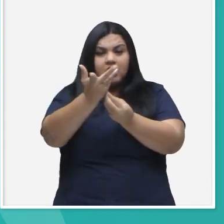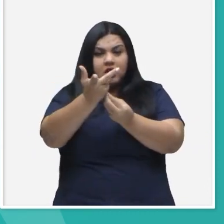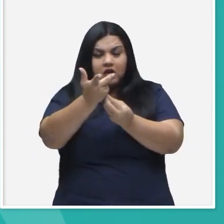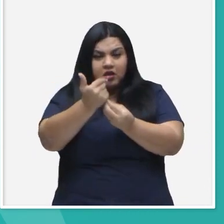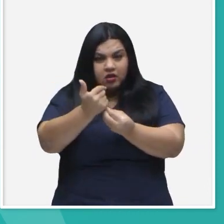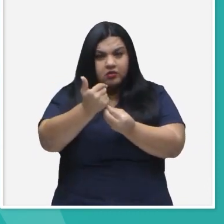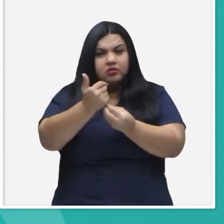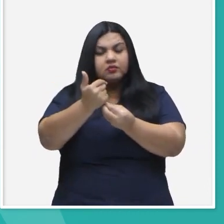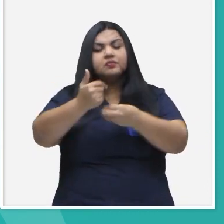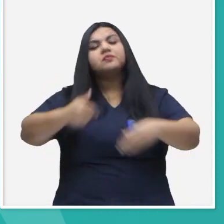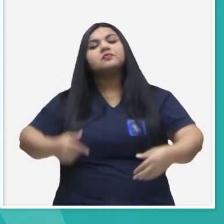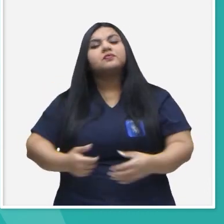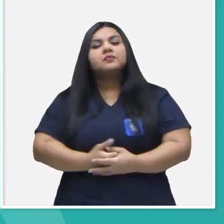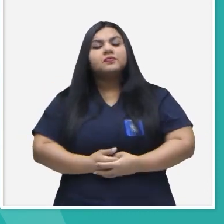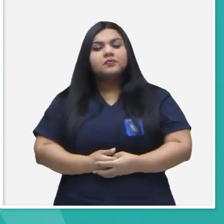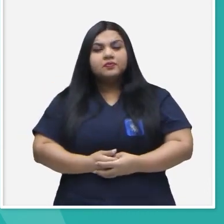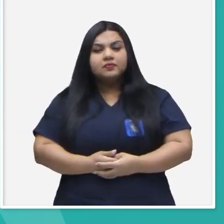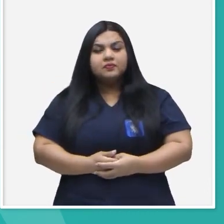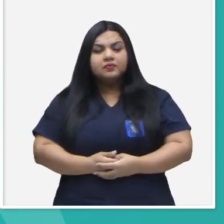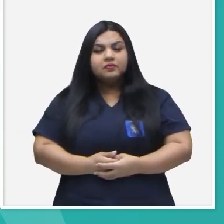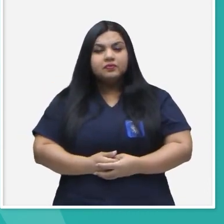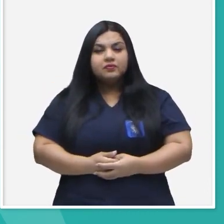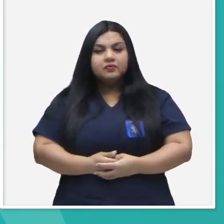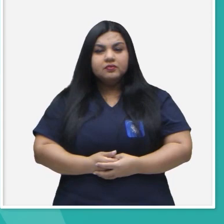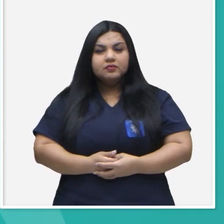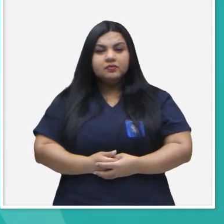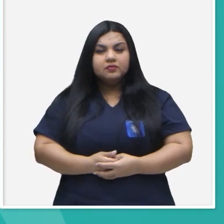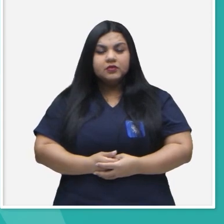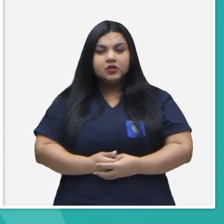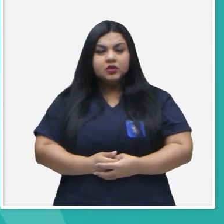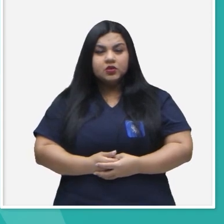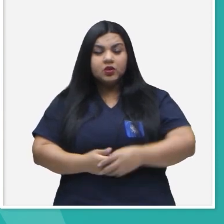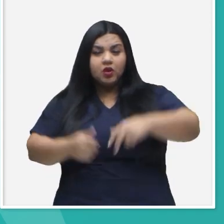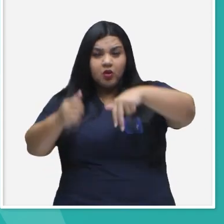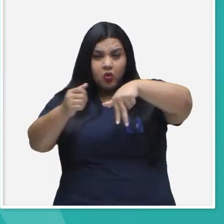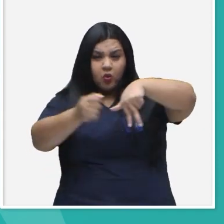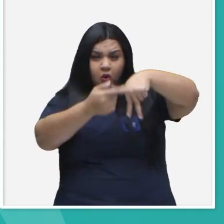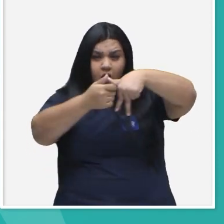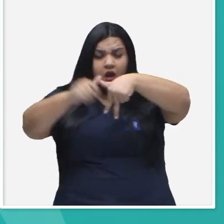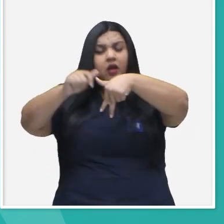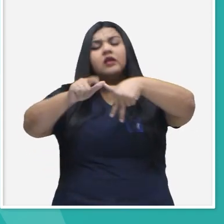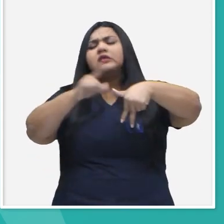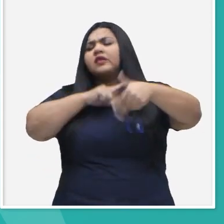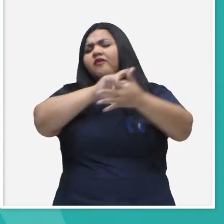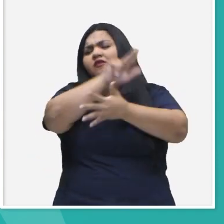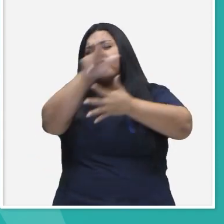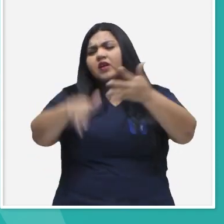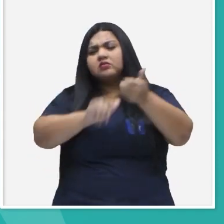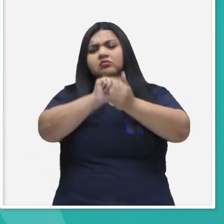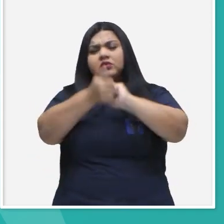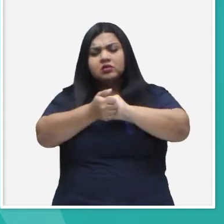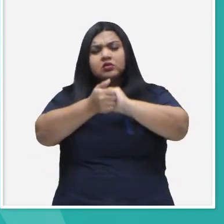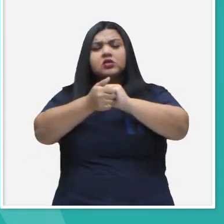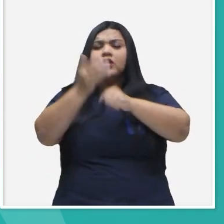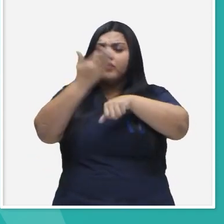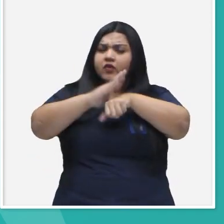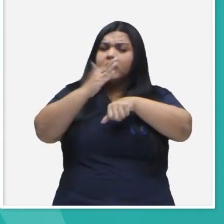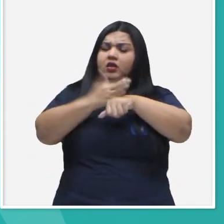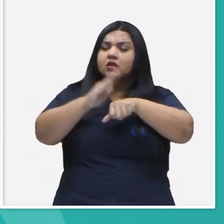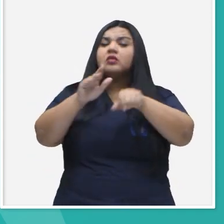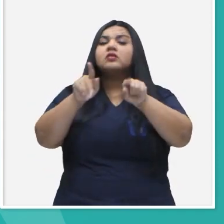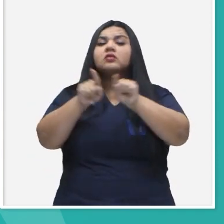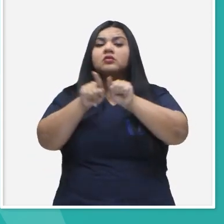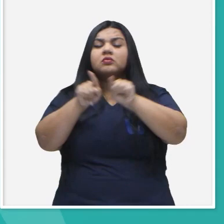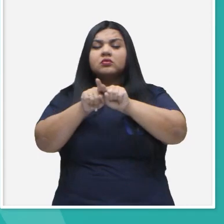é a patinação, tem o hóquei sobre gelo, tem vários esportes que são praticados, tanto é que a gente